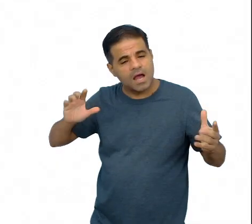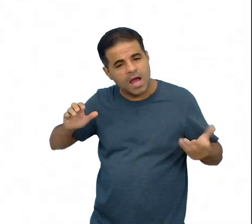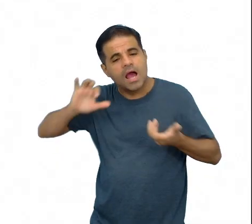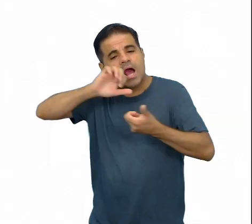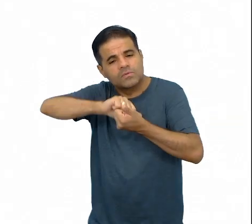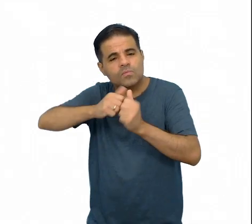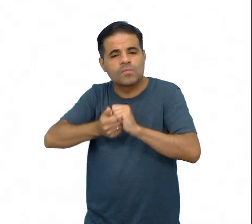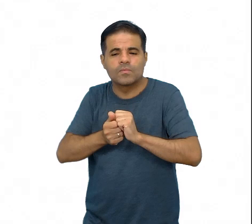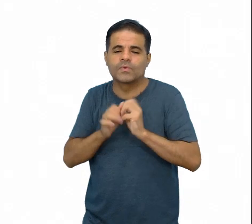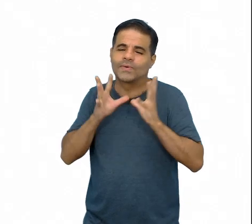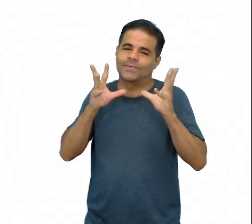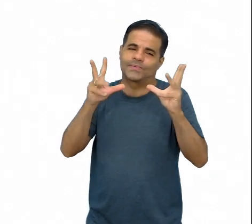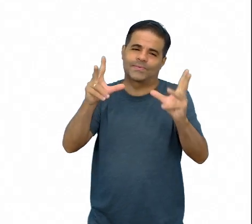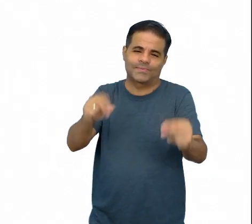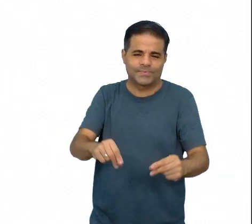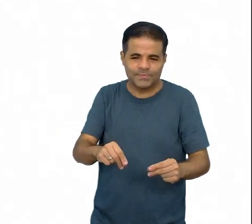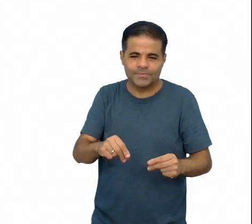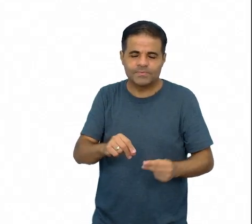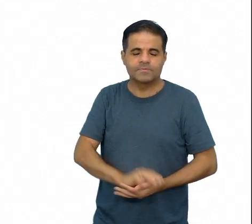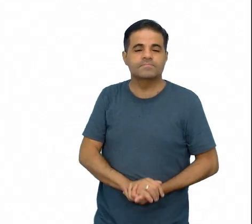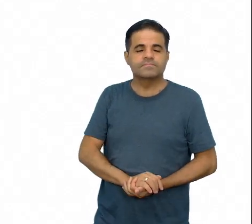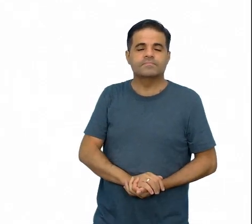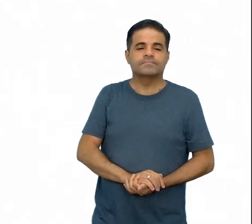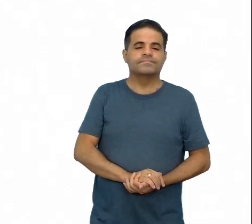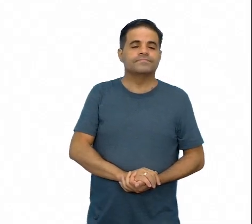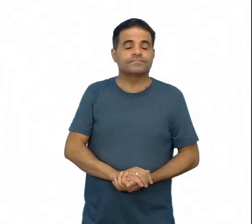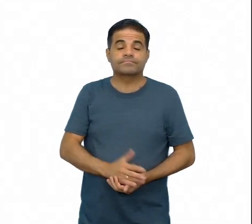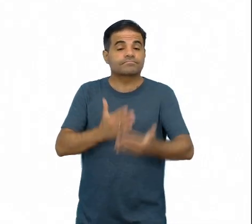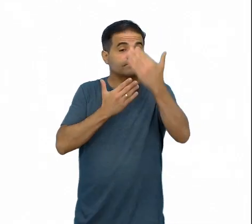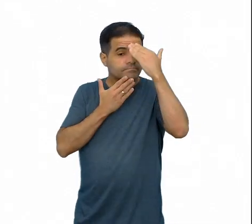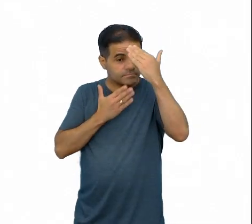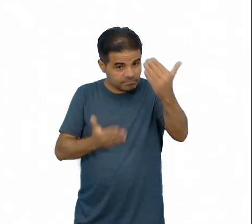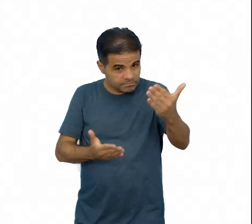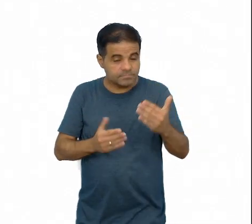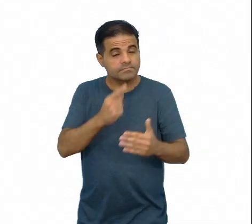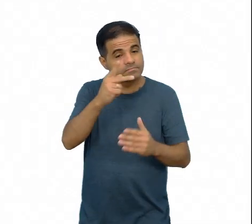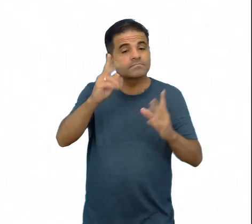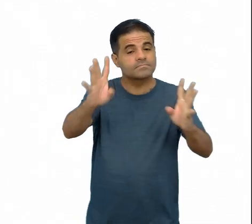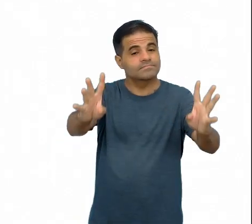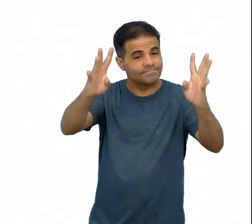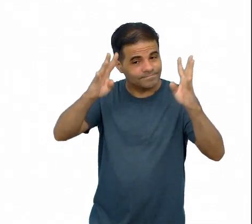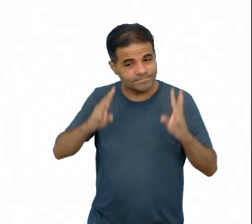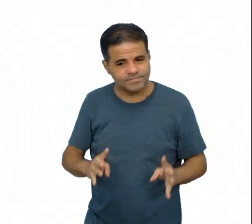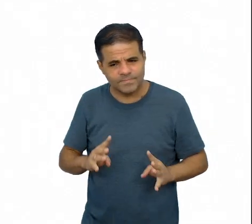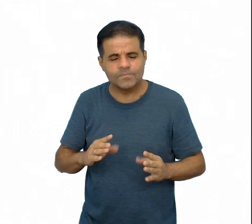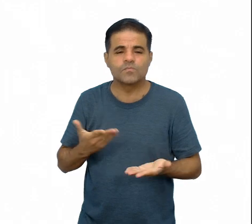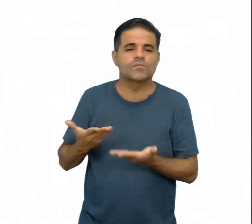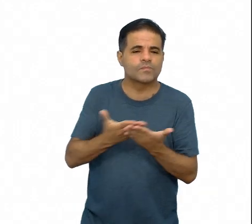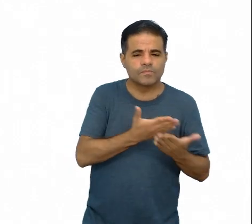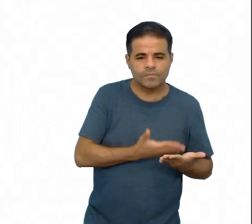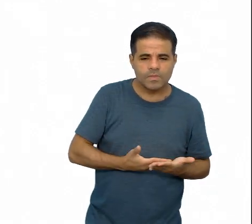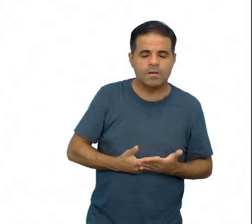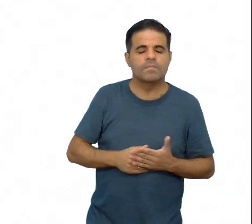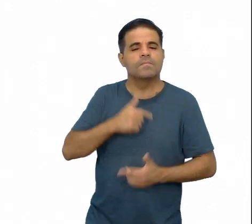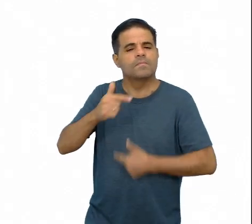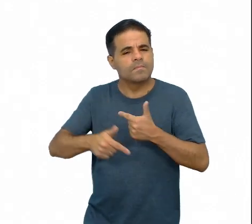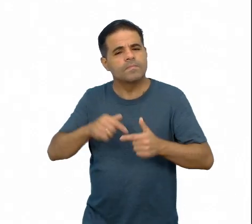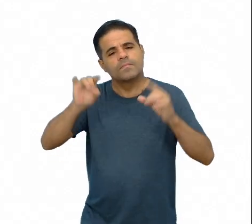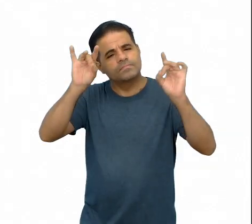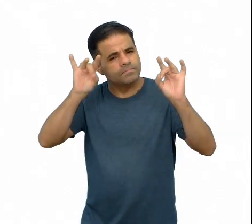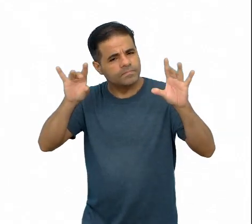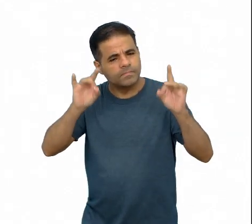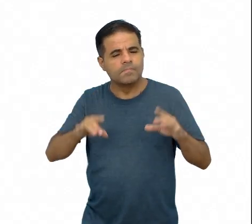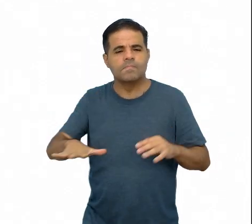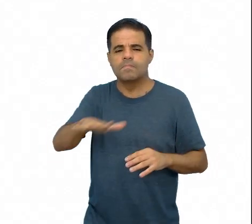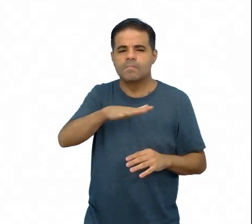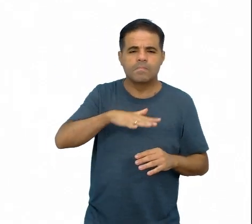adequando, né, tudo isso. Então, agradecemos a sua atenção, professor, bons estudos e um excelente trabalho,